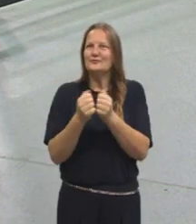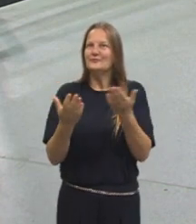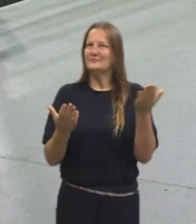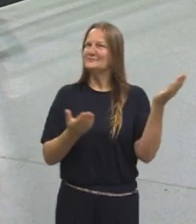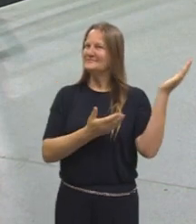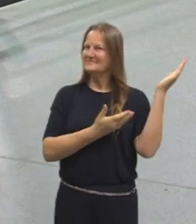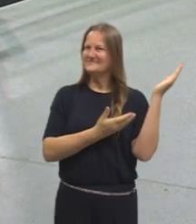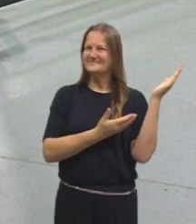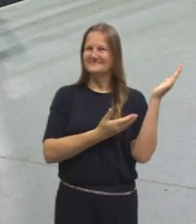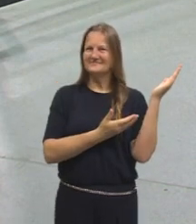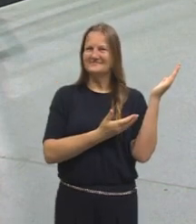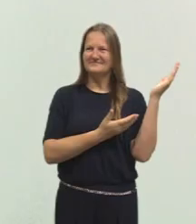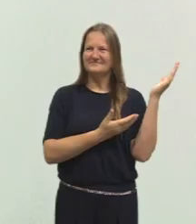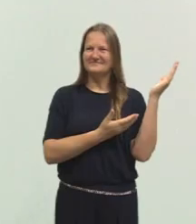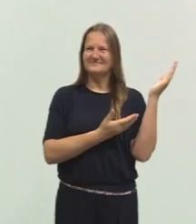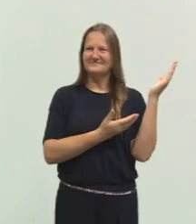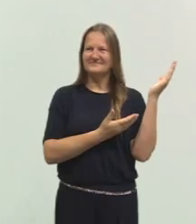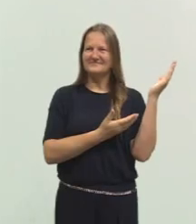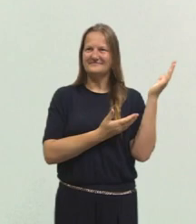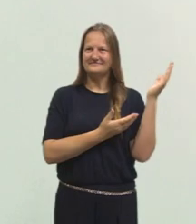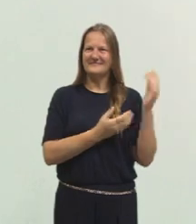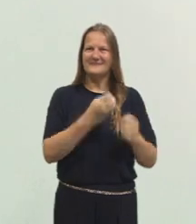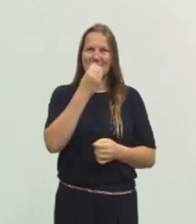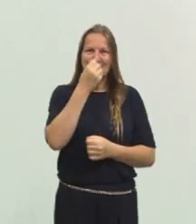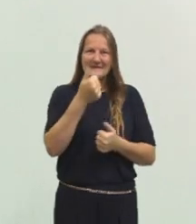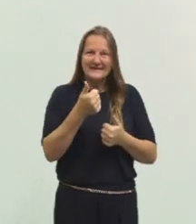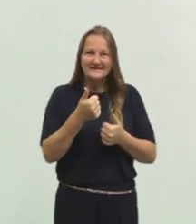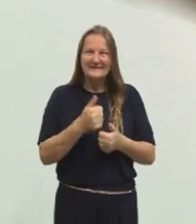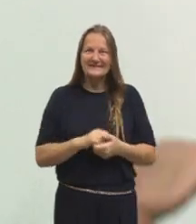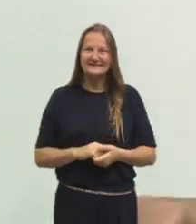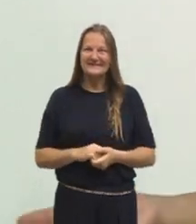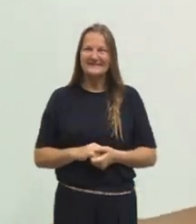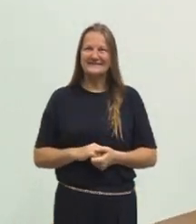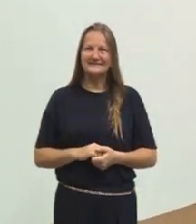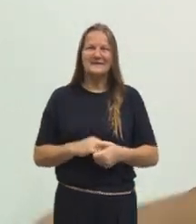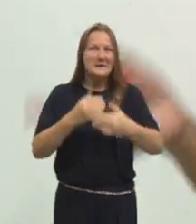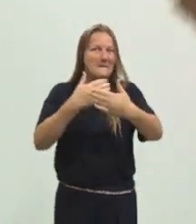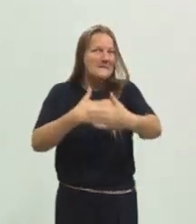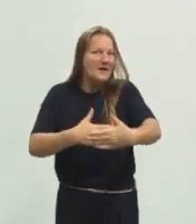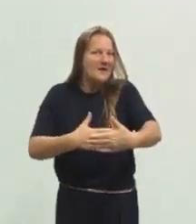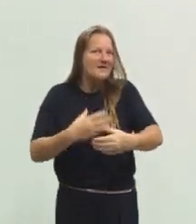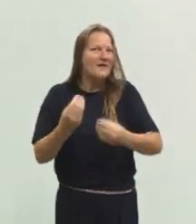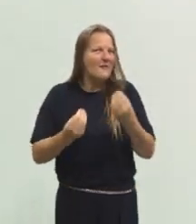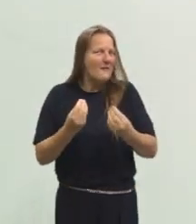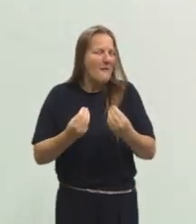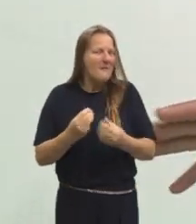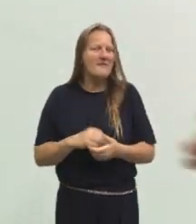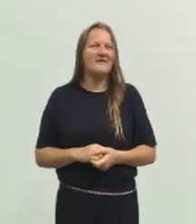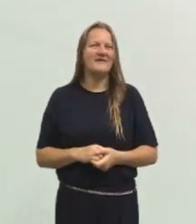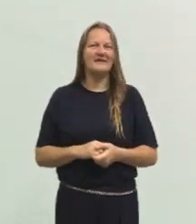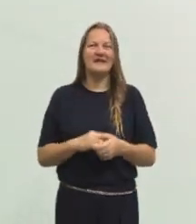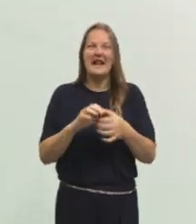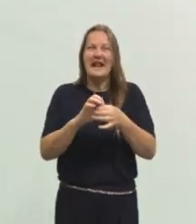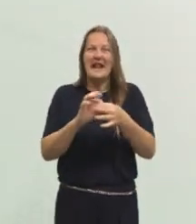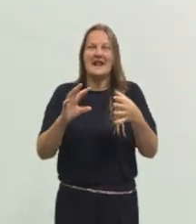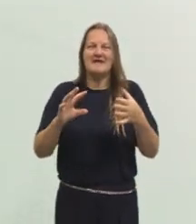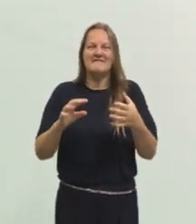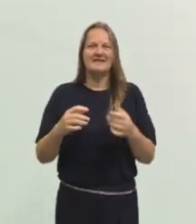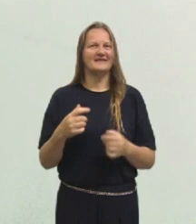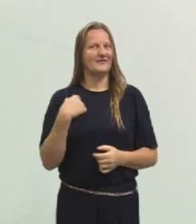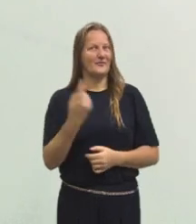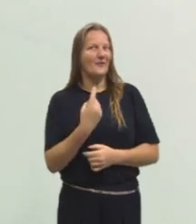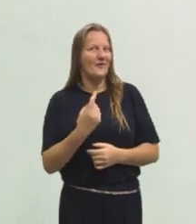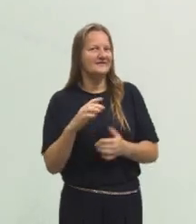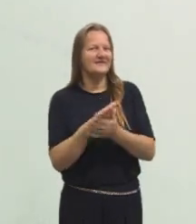pessoal como é que estamos como é que foi como é que foram as provas né pensaram que um se livrar assim fácilzinho da gente